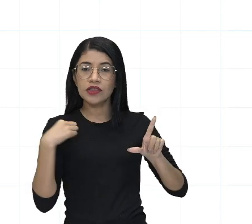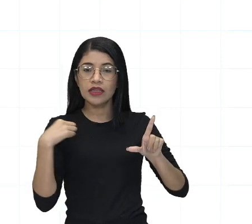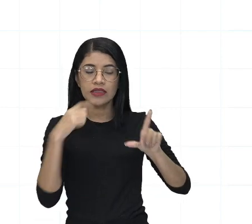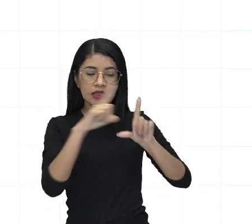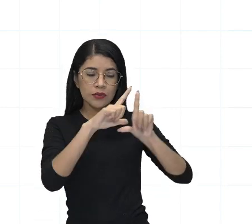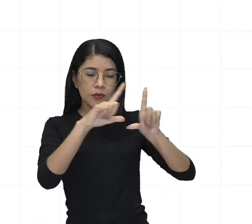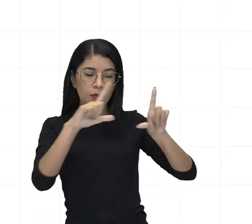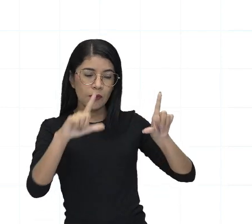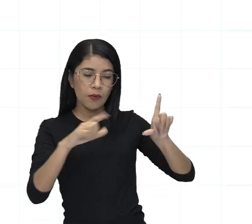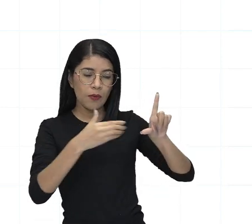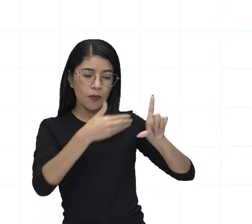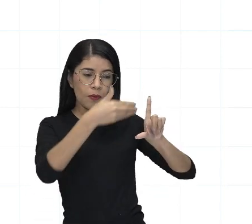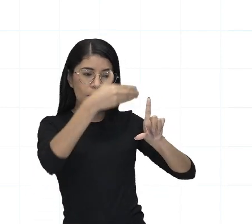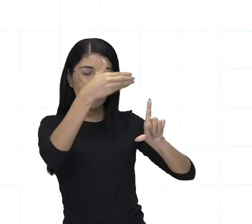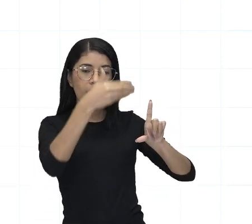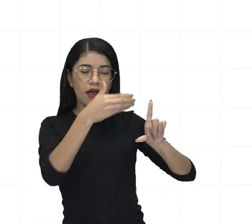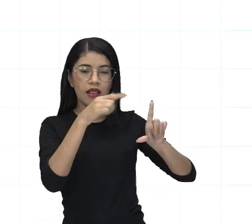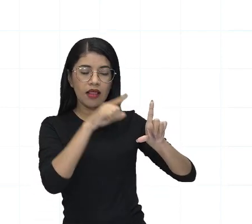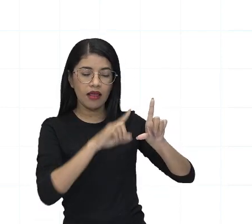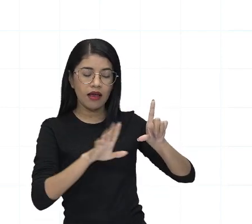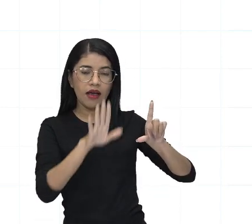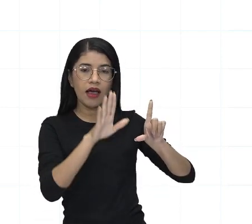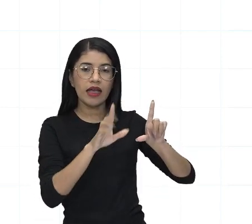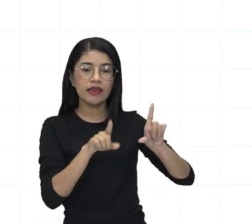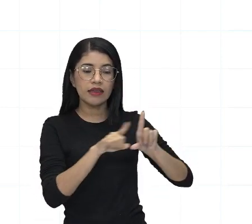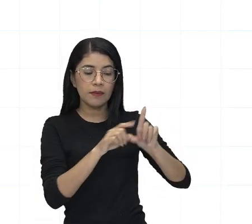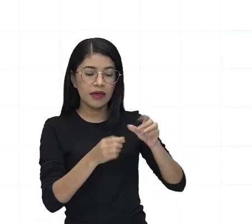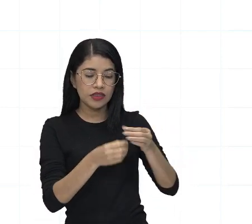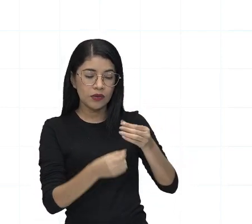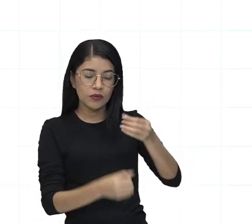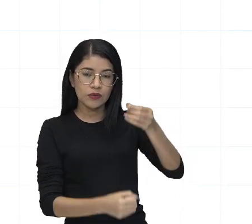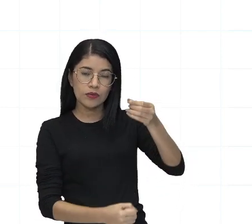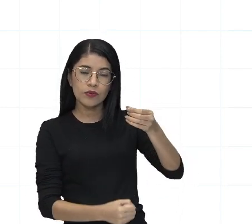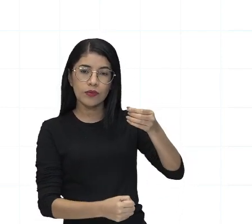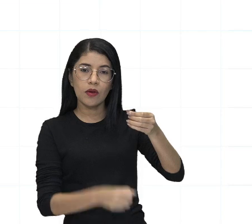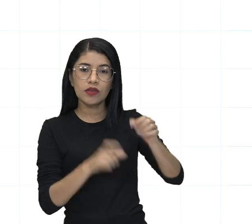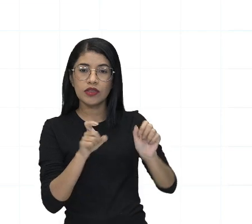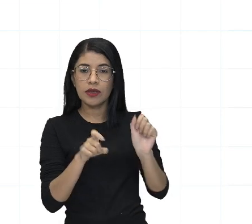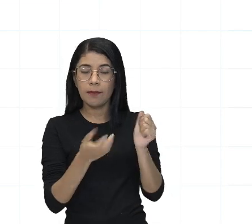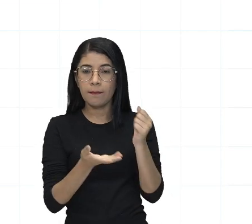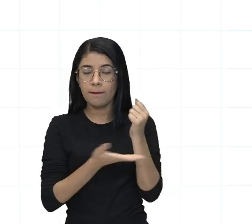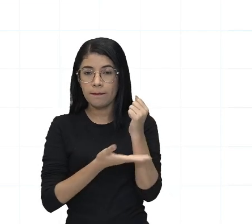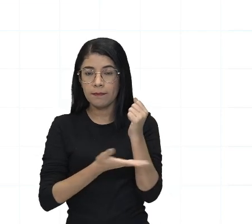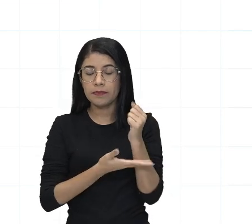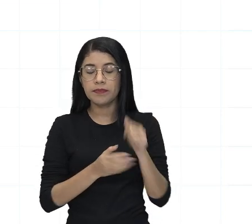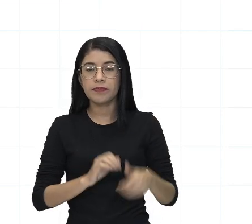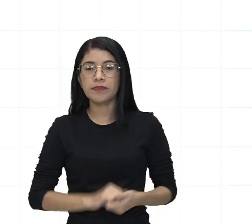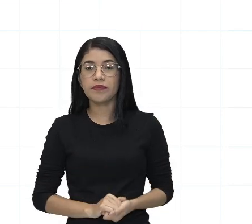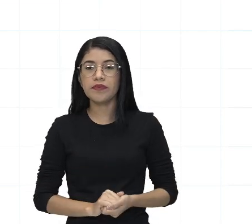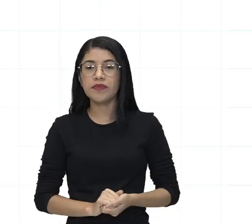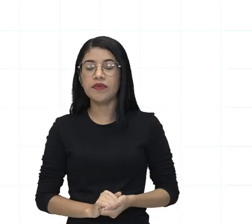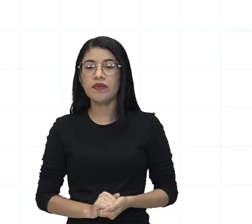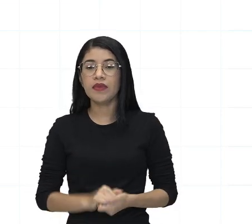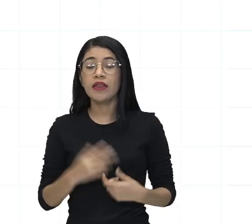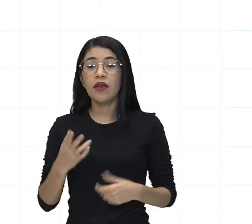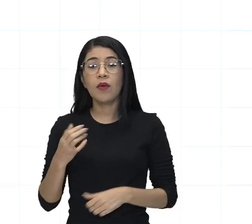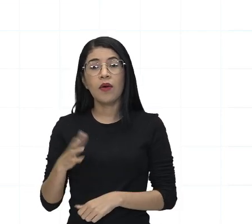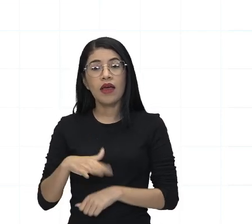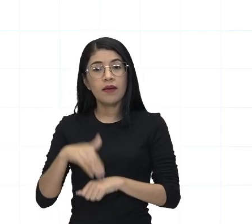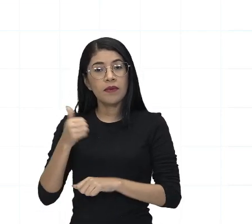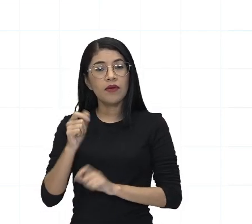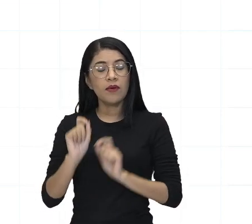sobre uma armação de madeira. Então, a grande vantagem da pintura a óleo é